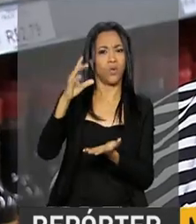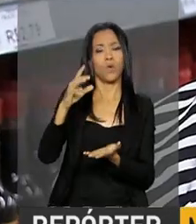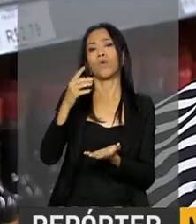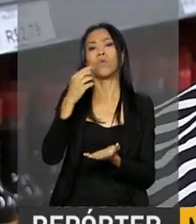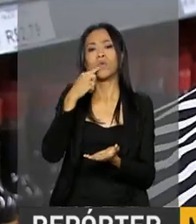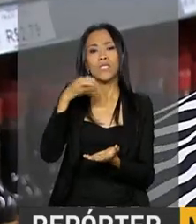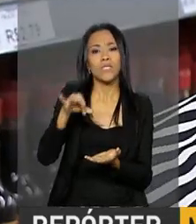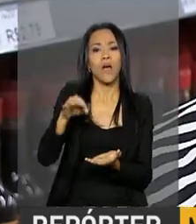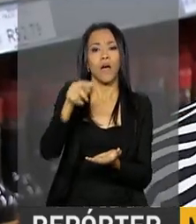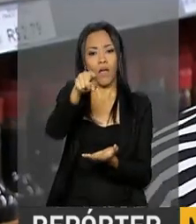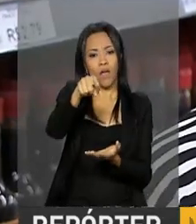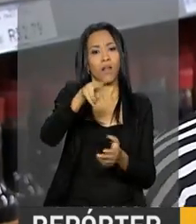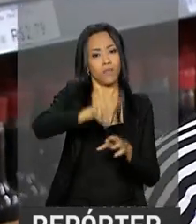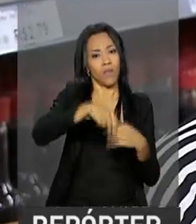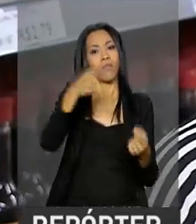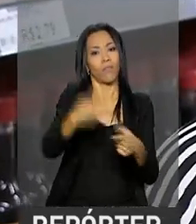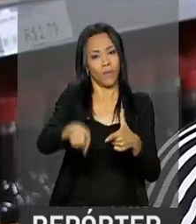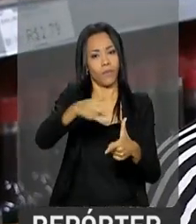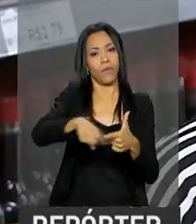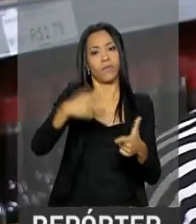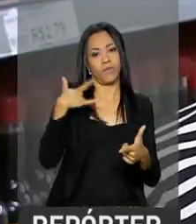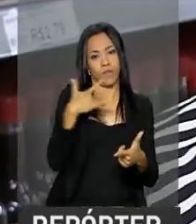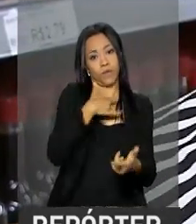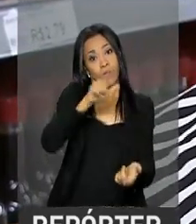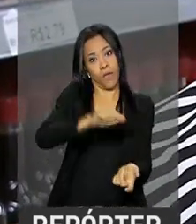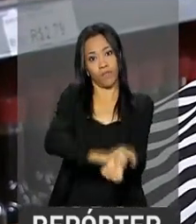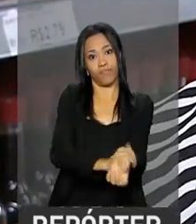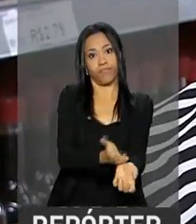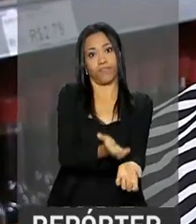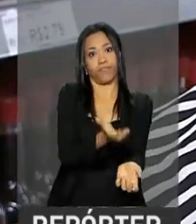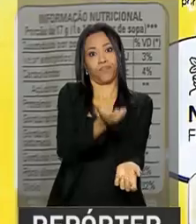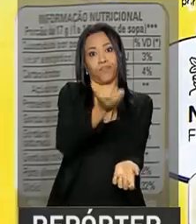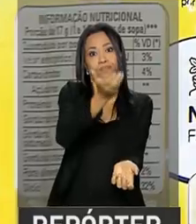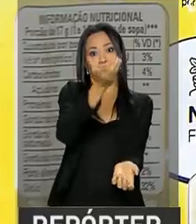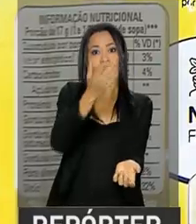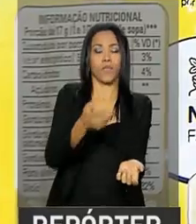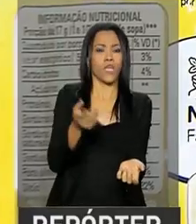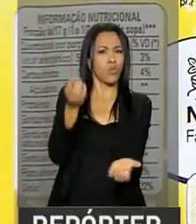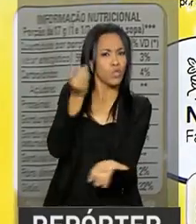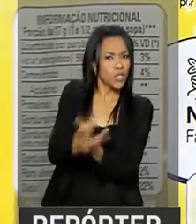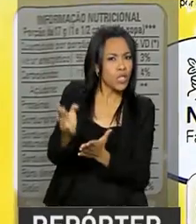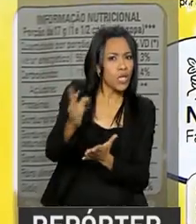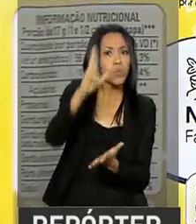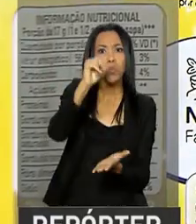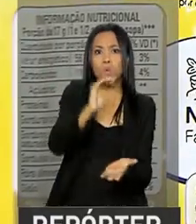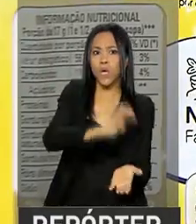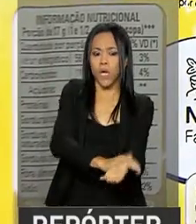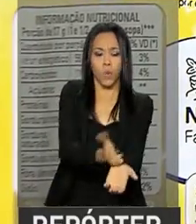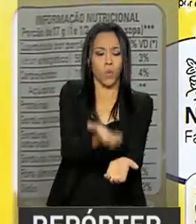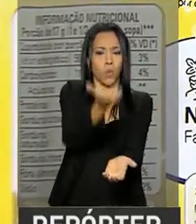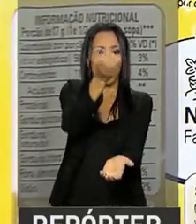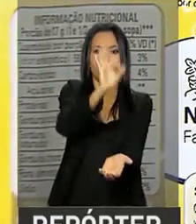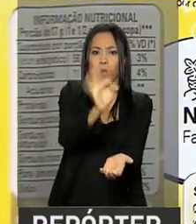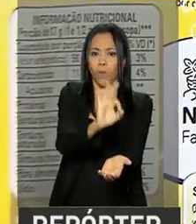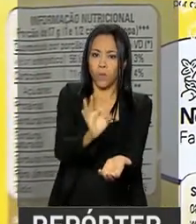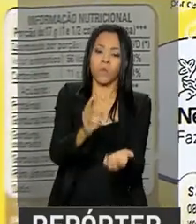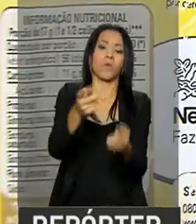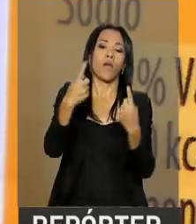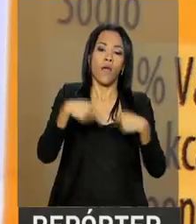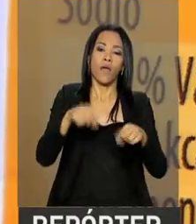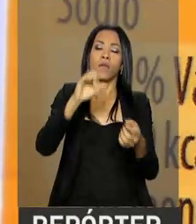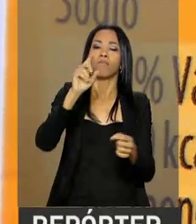hipertens e depois que eu diminuí o sal, a minha pressão nunca mais subiu. Foi pensando na diminuição de doenças como a